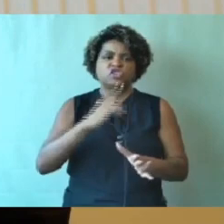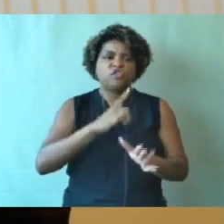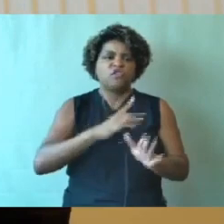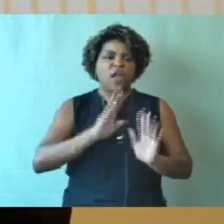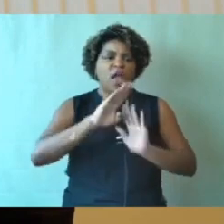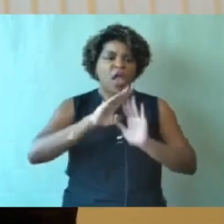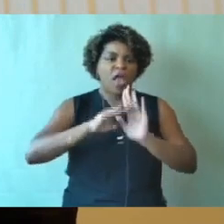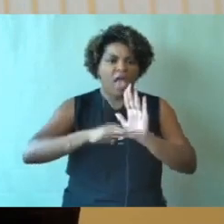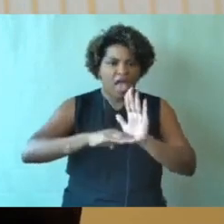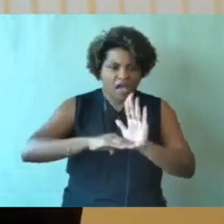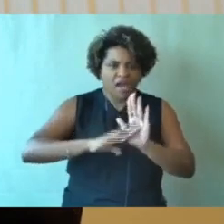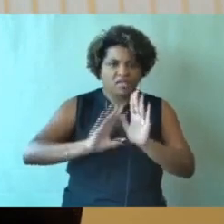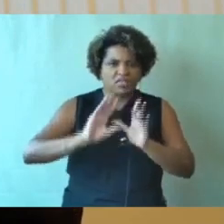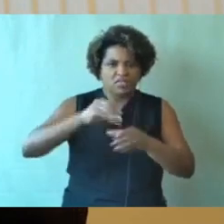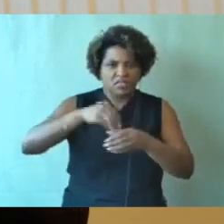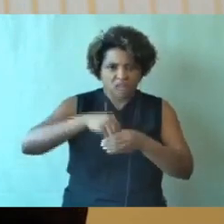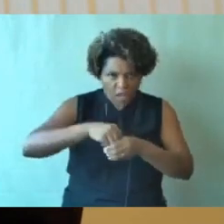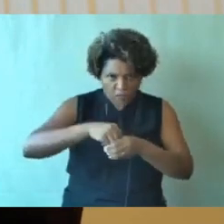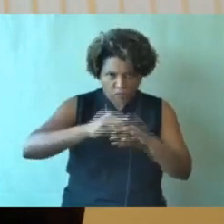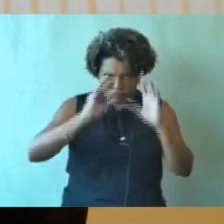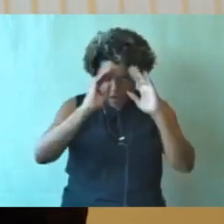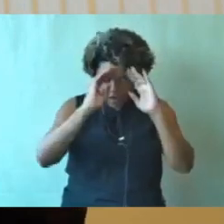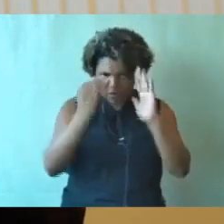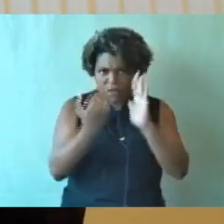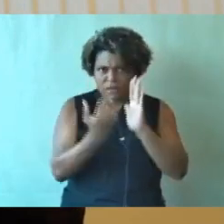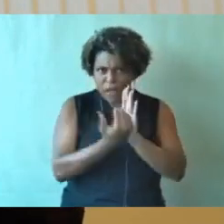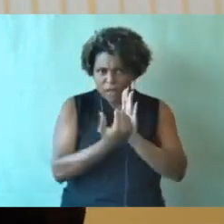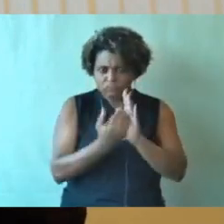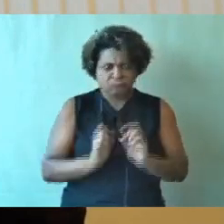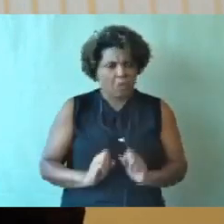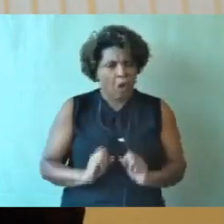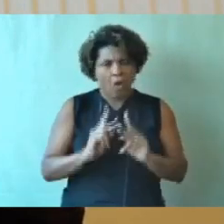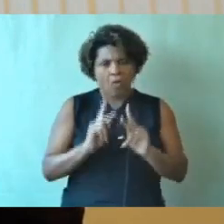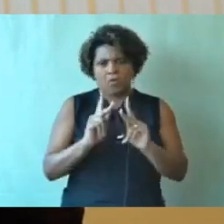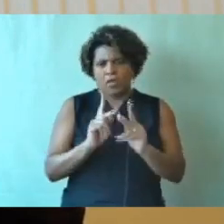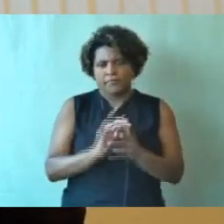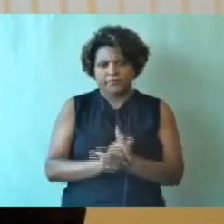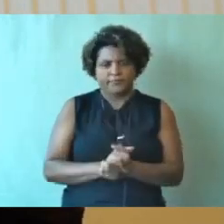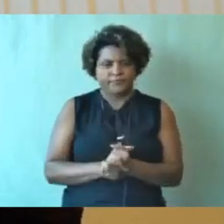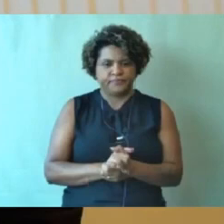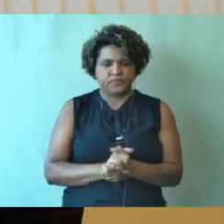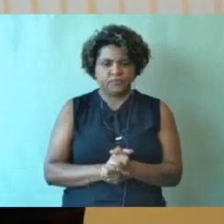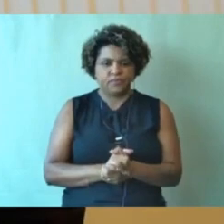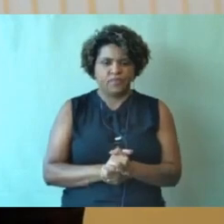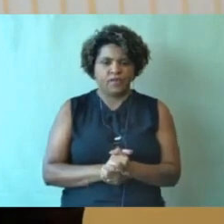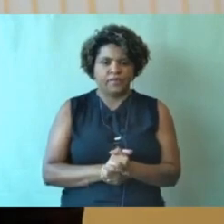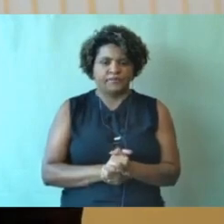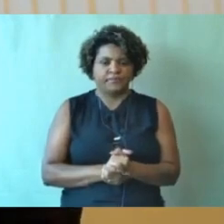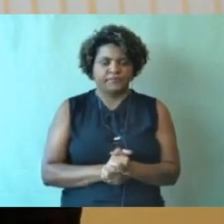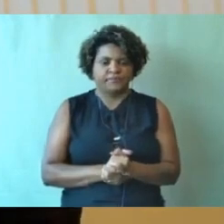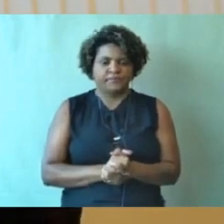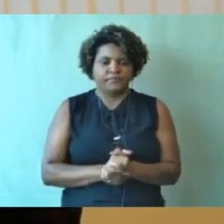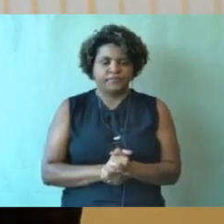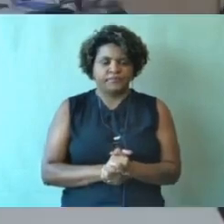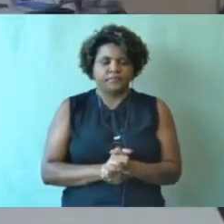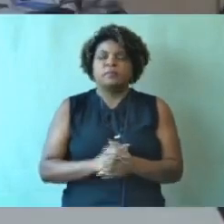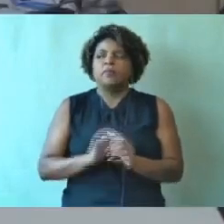entra Mercedes e Volkswagen. Porque eu sou um carro mais caro e mais pesado, manutenção mais pesada, mais complicado. Tá, então de qualquer forma é o